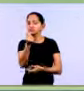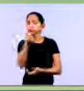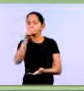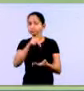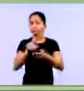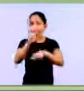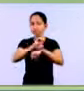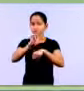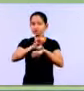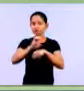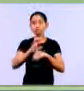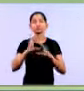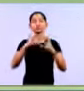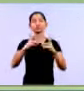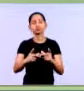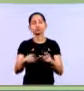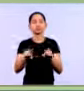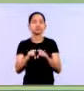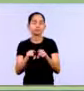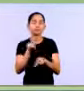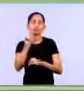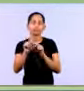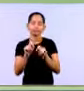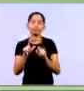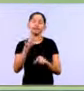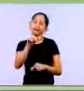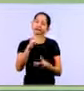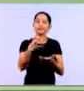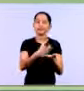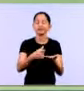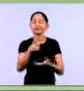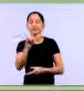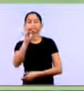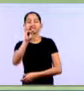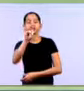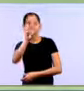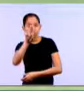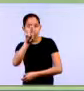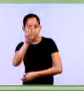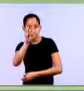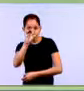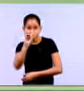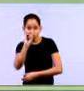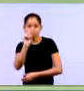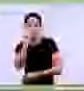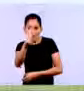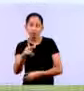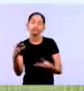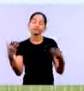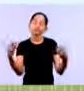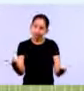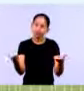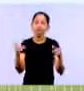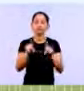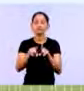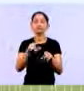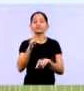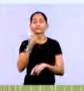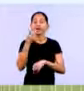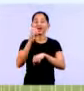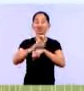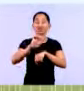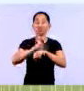Estado são justamente e principalmente a arrecadação via tributos. É por isso que o Estado, e aí digo Estado